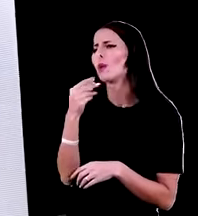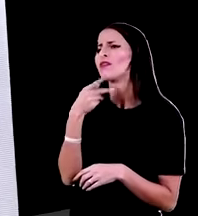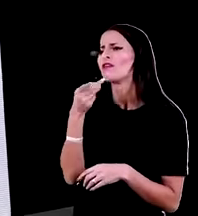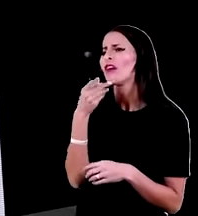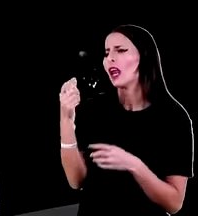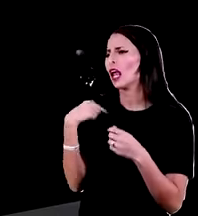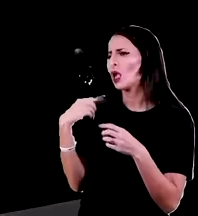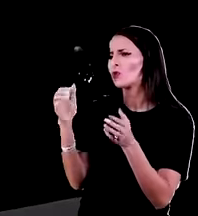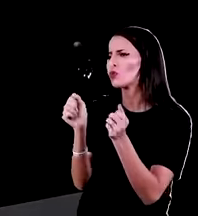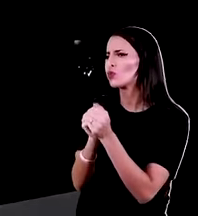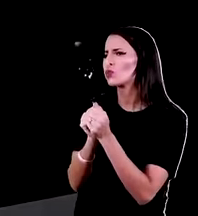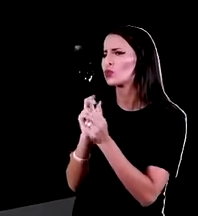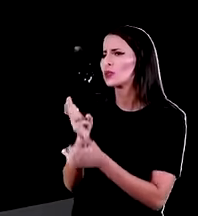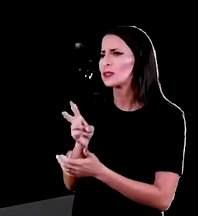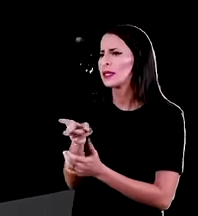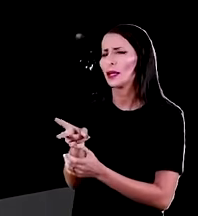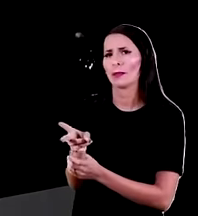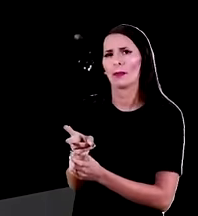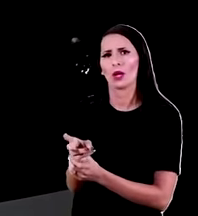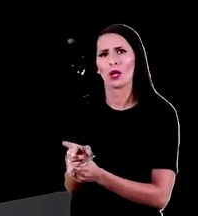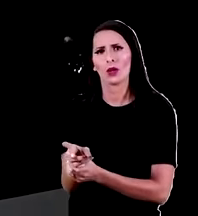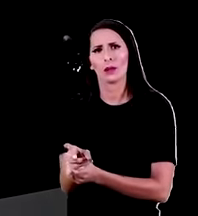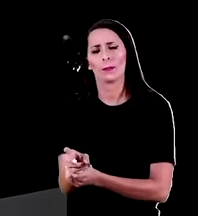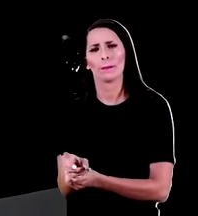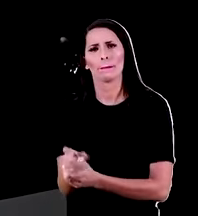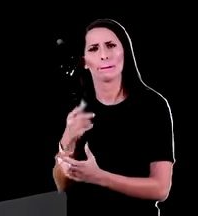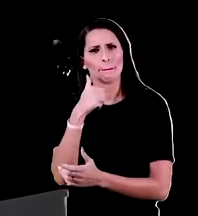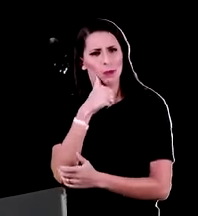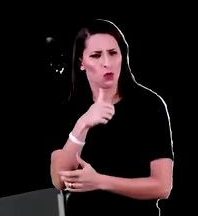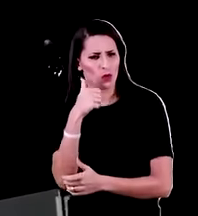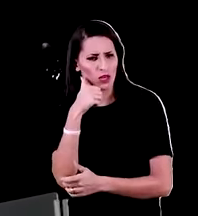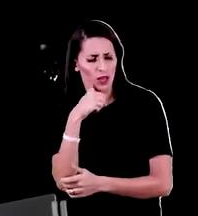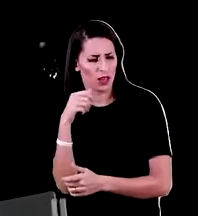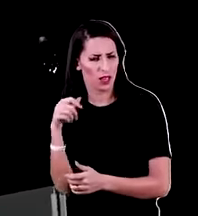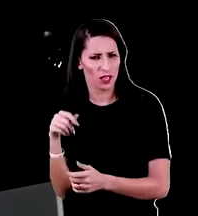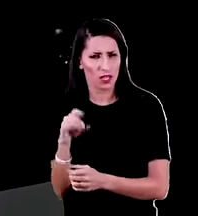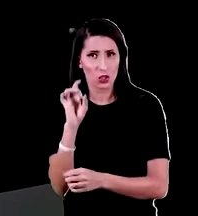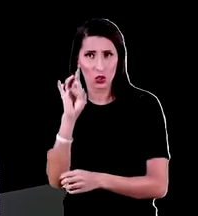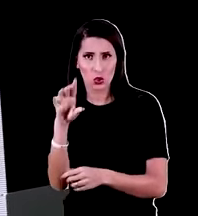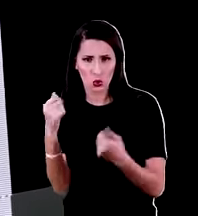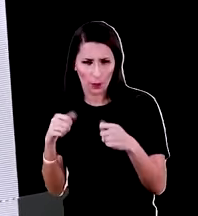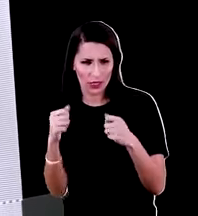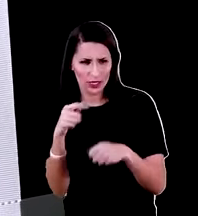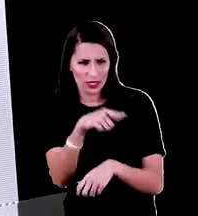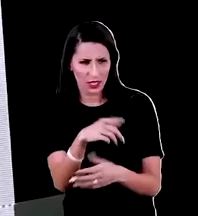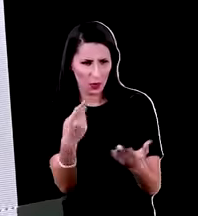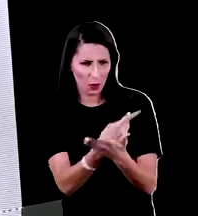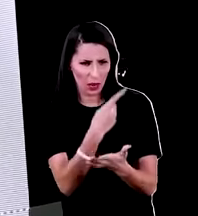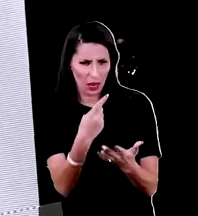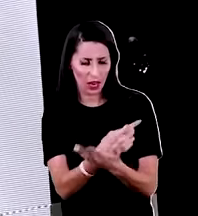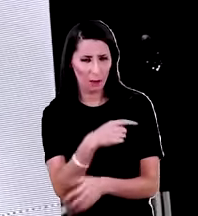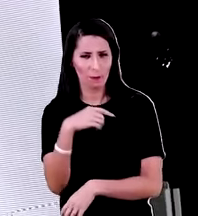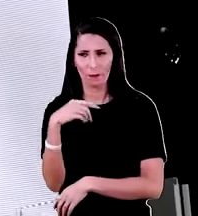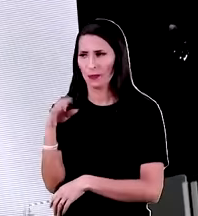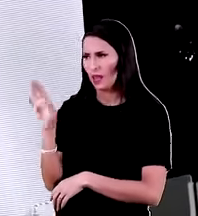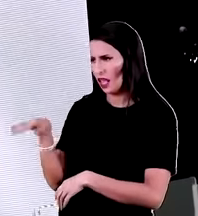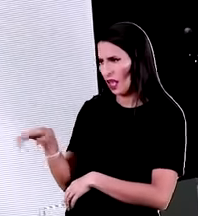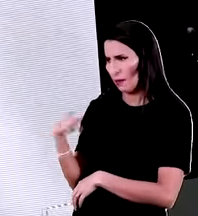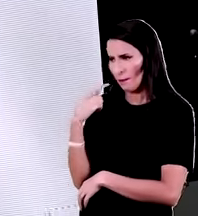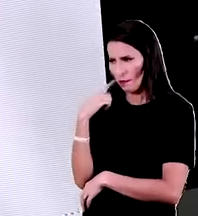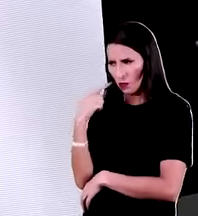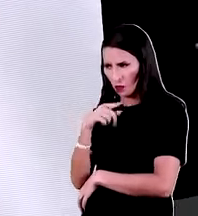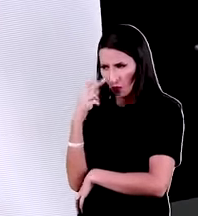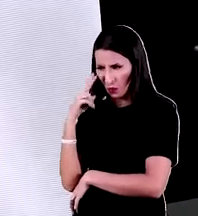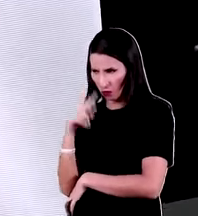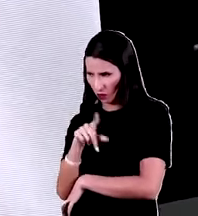defende, gente. Não é? Mulher, basta a bicha fazer alguma coisa errada. Ela, menina, tu visse fulana? A gente tem que quebrar